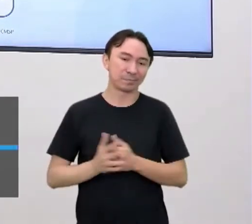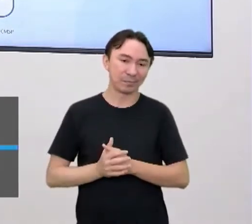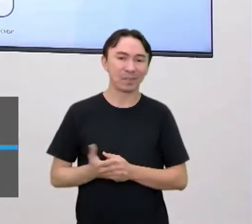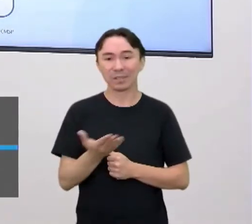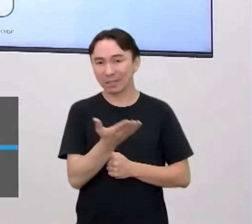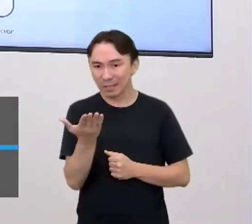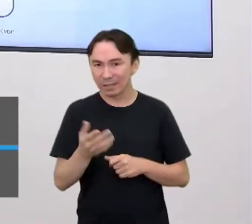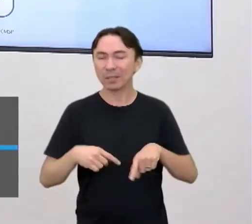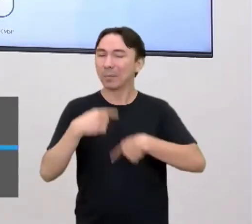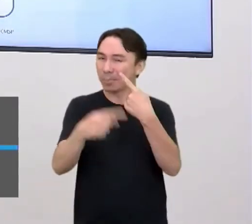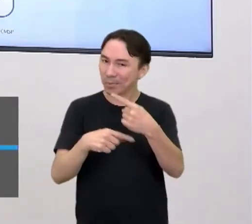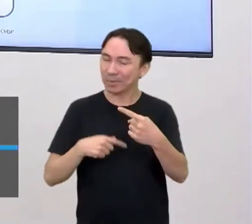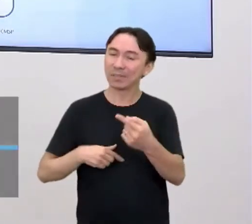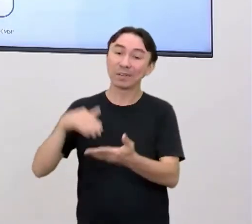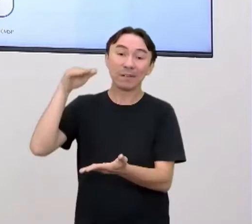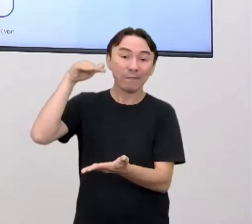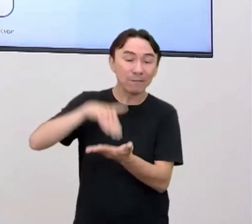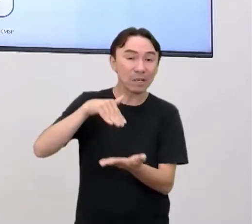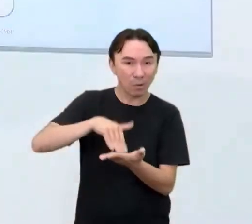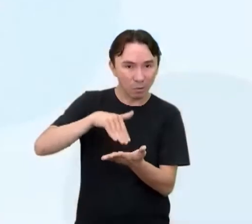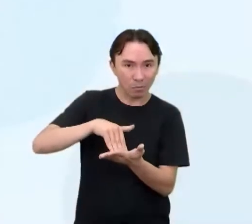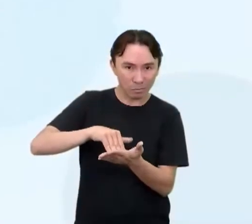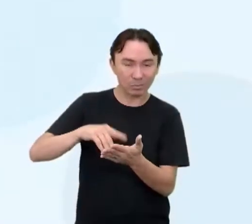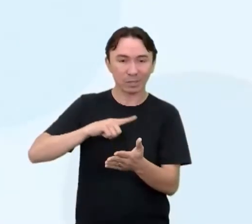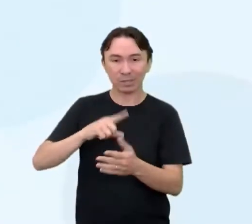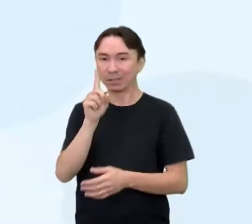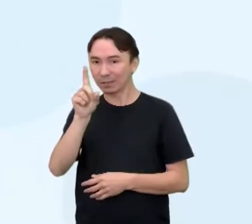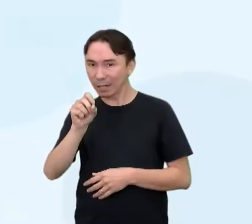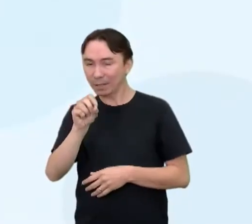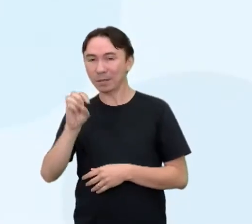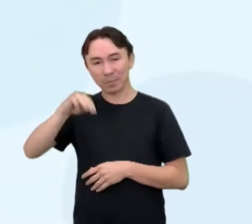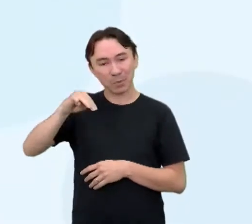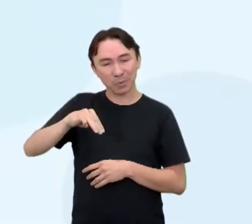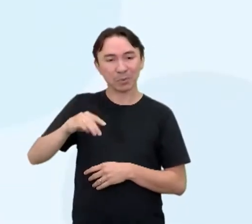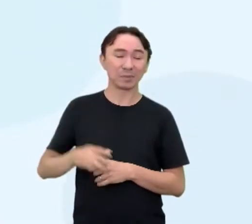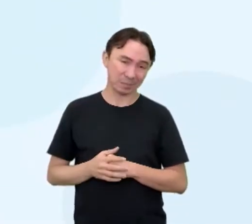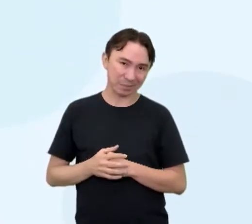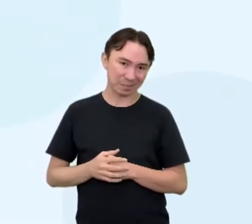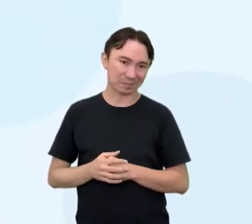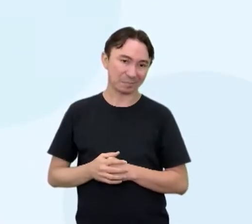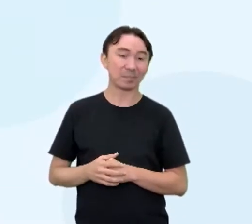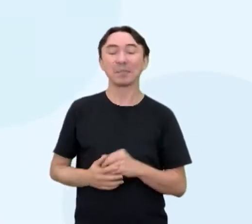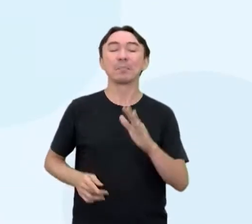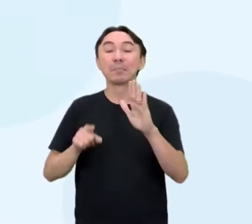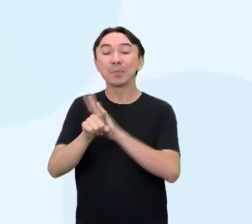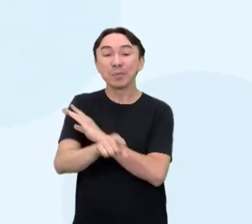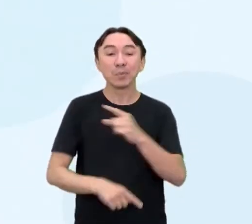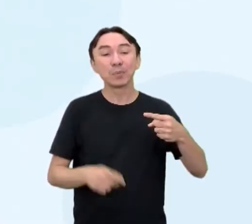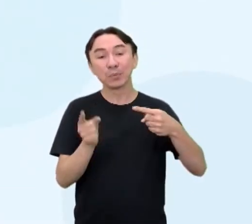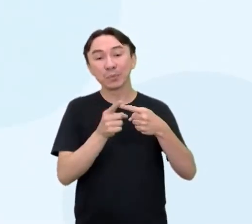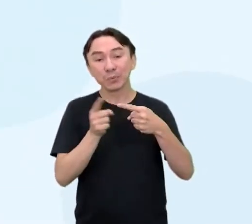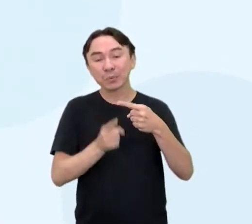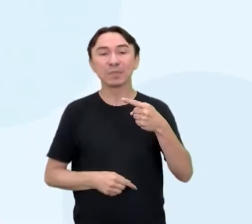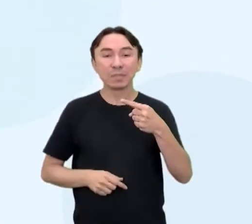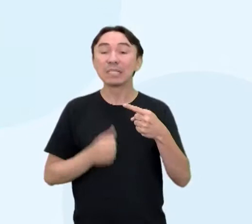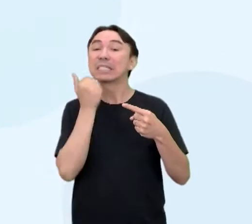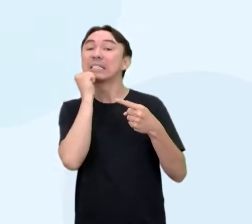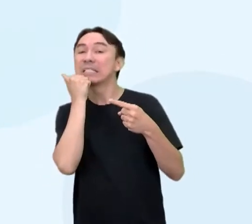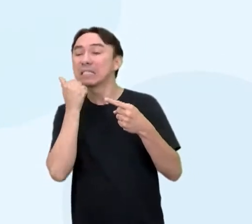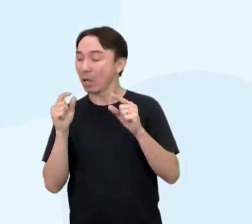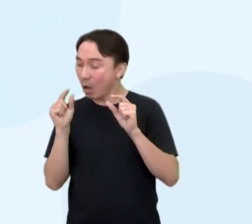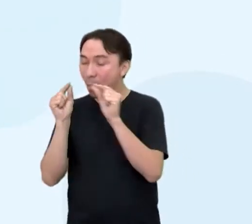10 minutos finais da interação, tá? Então, a primeira pergunta é o que é ciência, tá? A gente vai responder essa questão